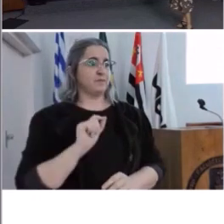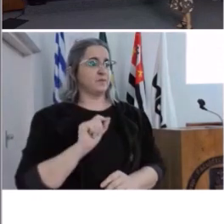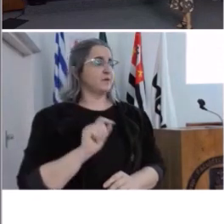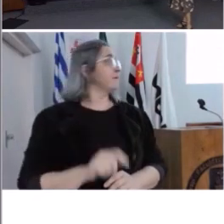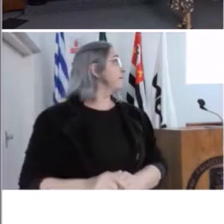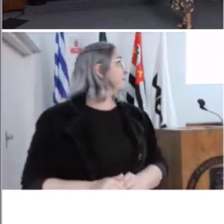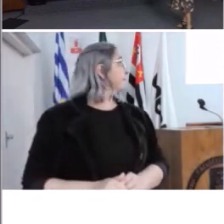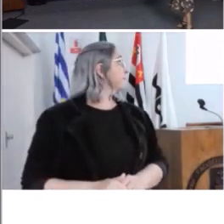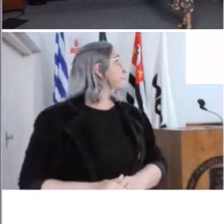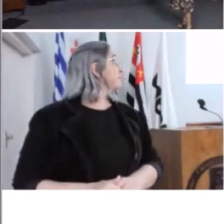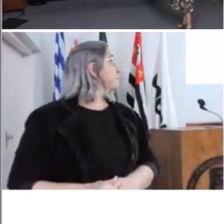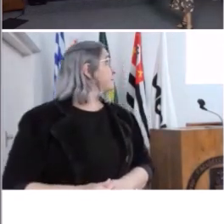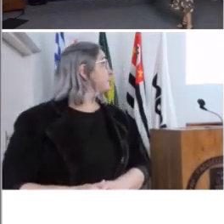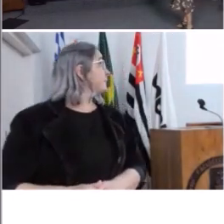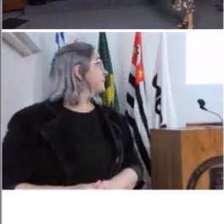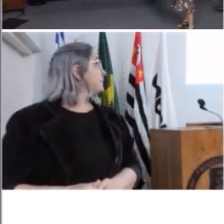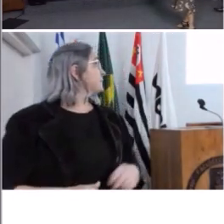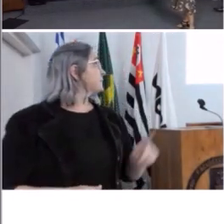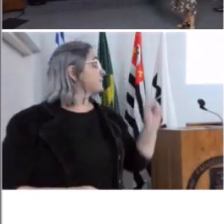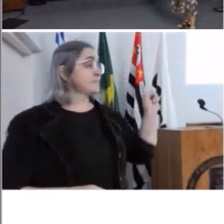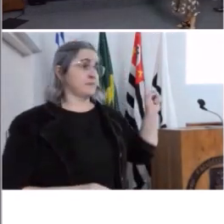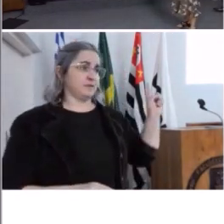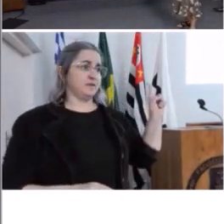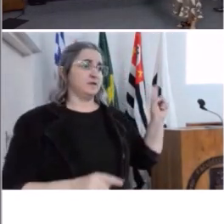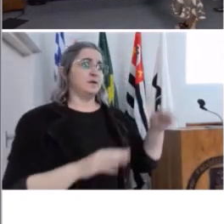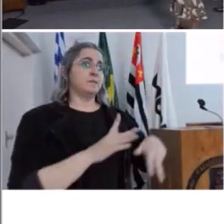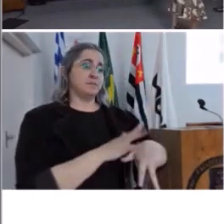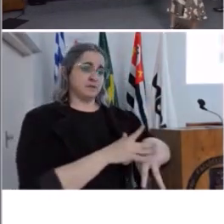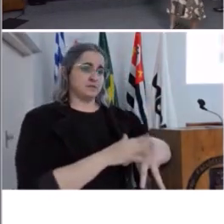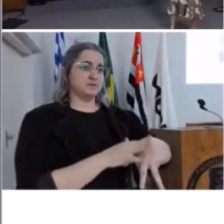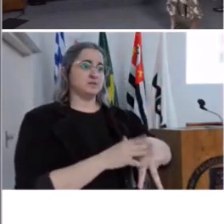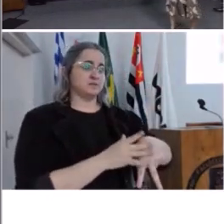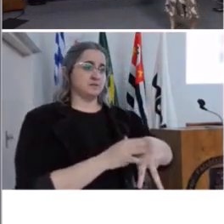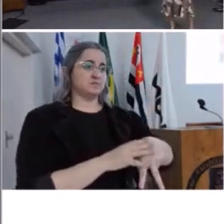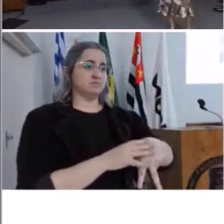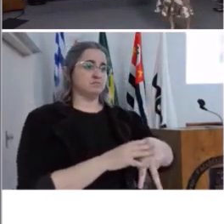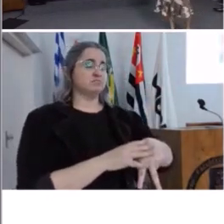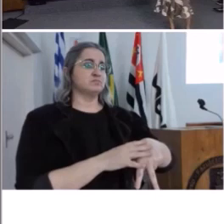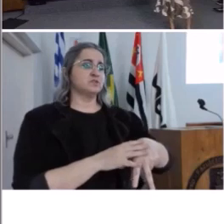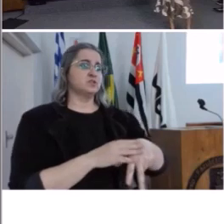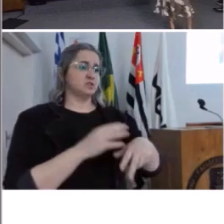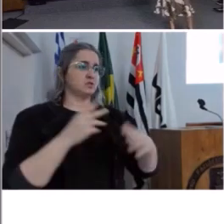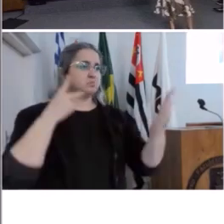primeiro. Olha, esse paciente foi um paciente com esquizofrenia.